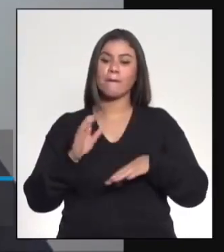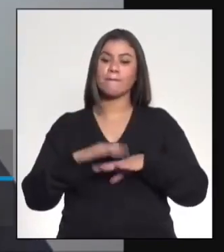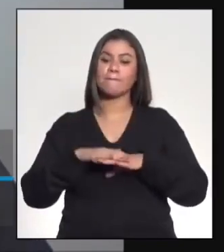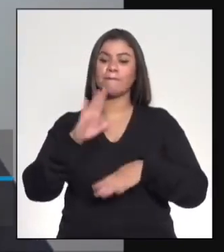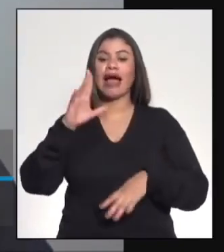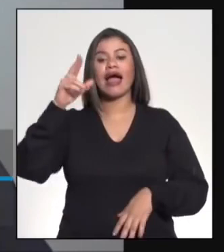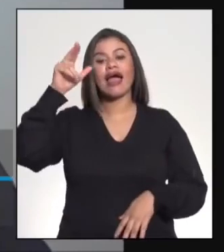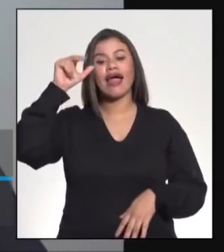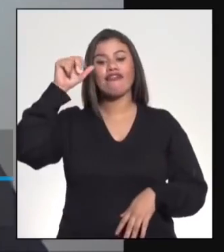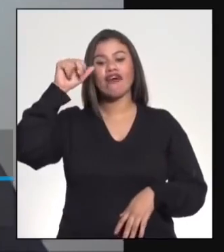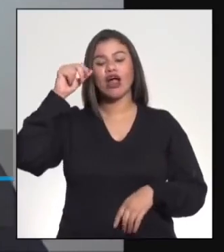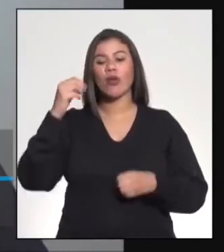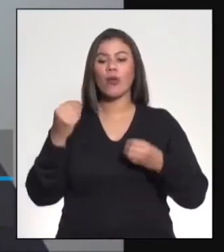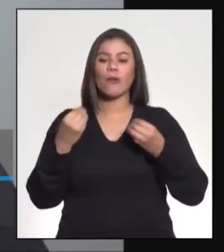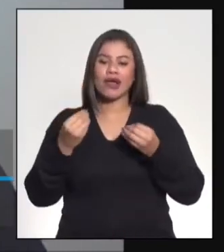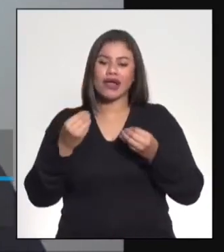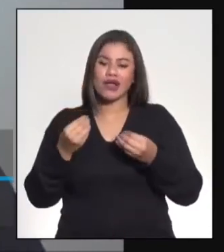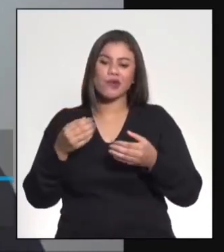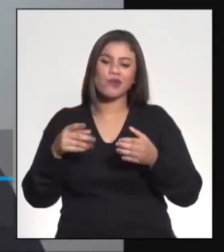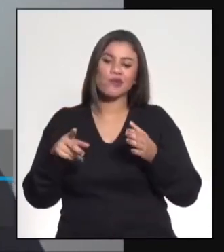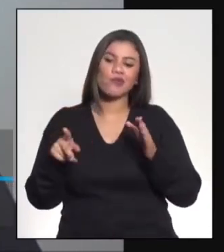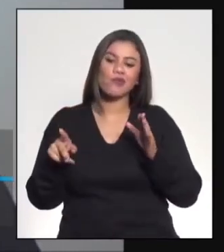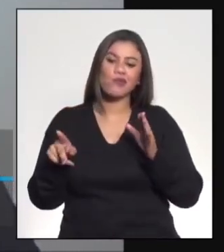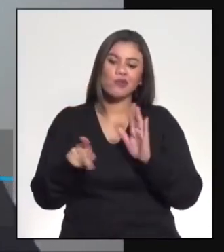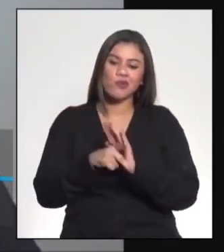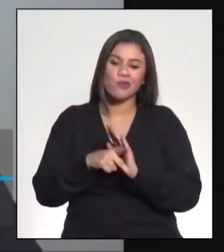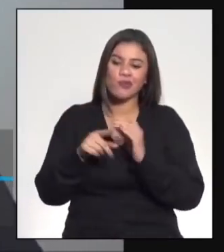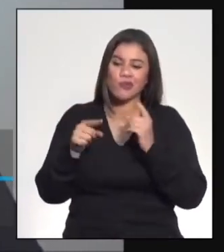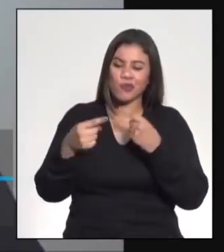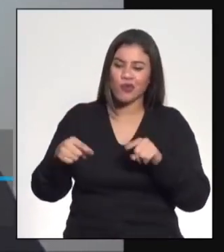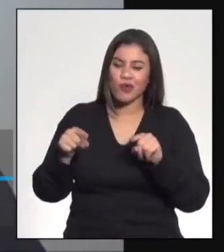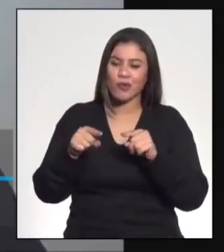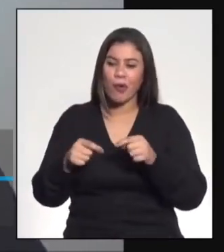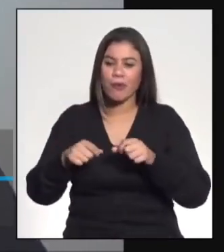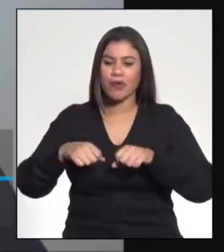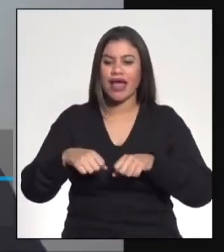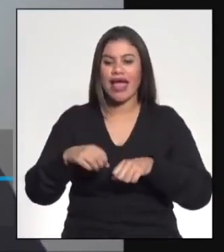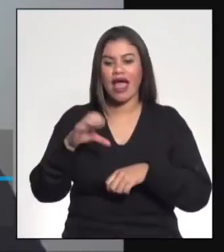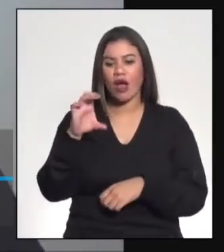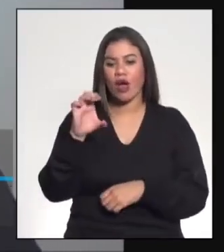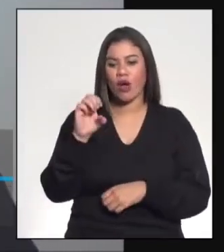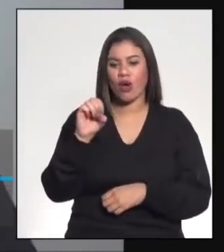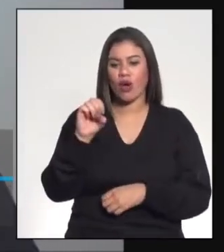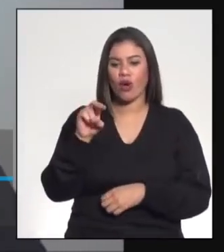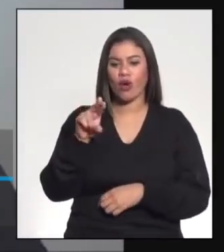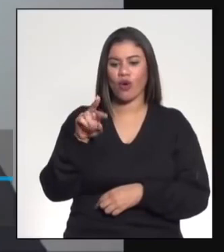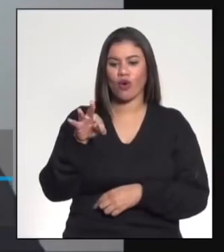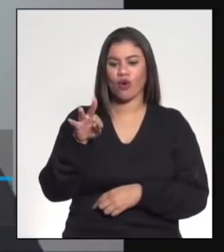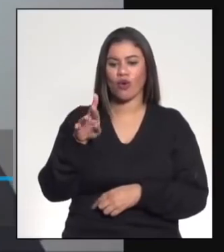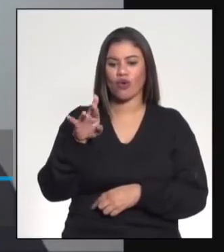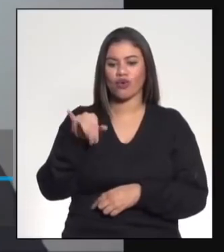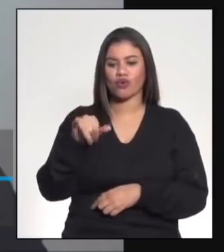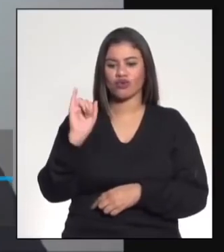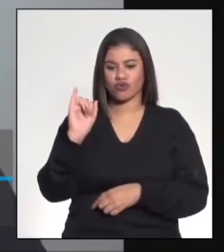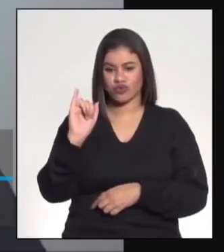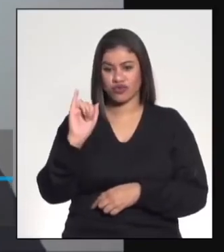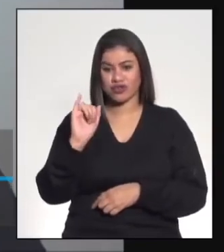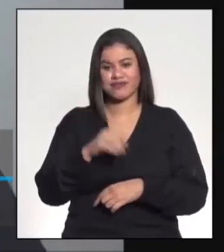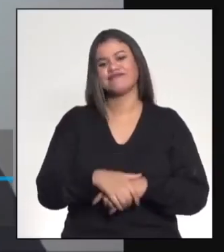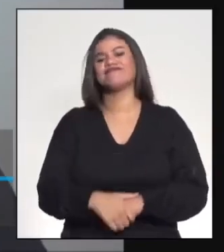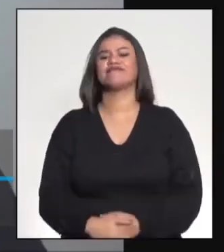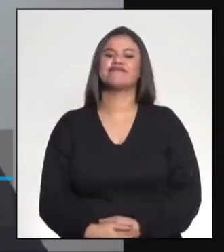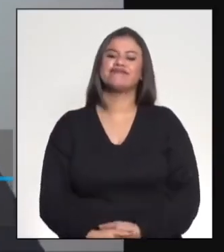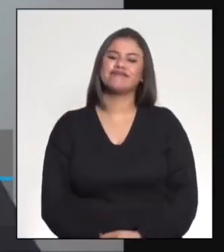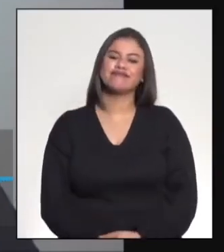música country, né? Que eu acho que é o que ela gosta, né? Acho que é essa a ideia que ela colocou. E para responder a pergunta que você tinha